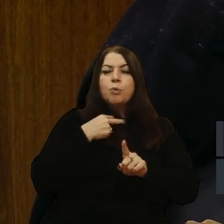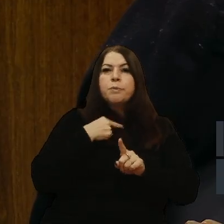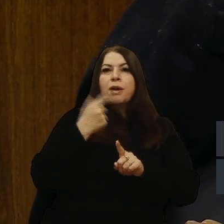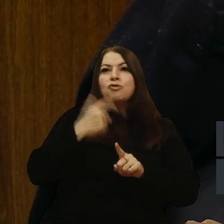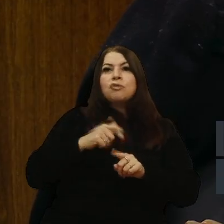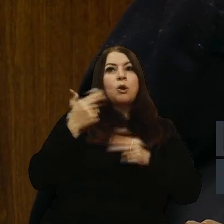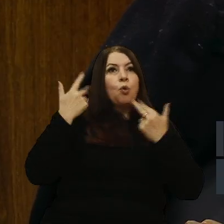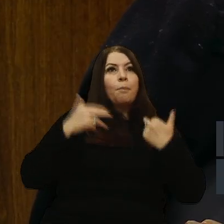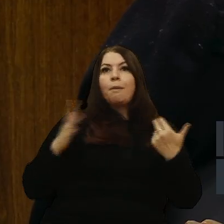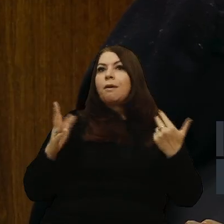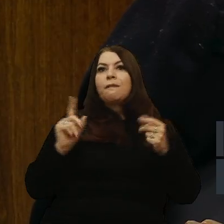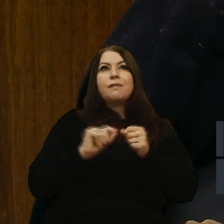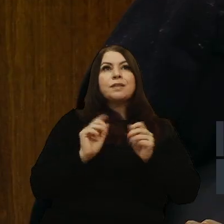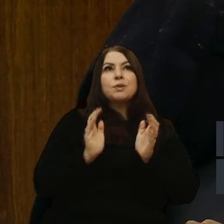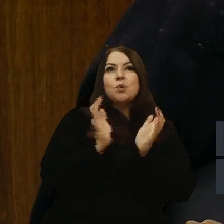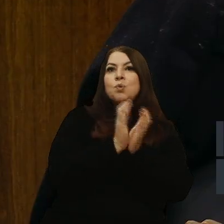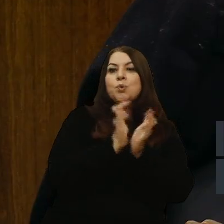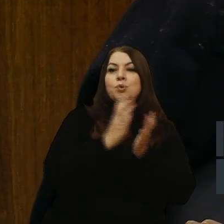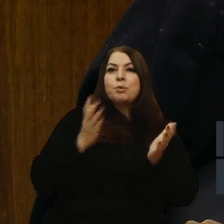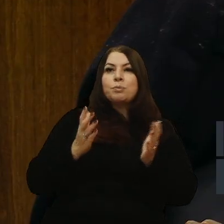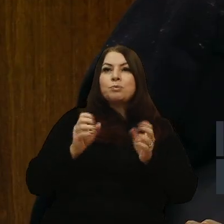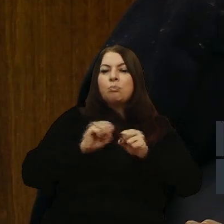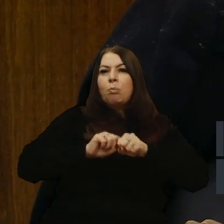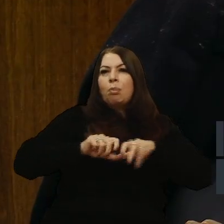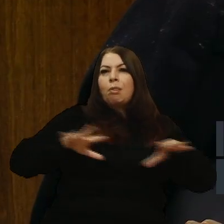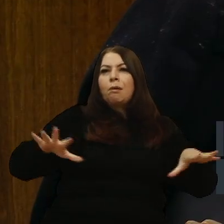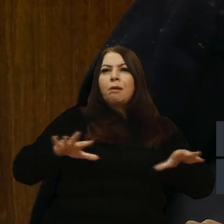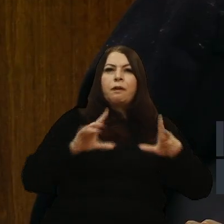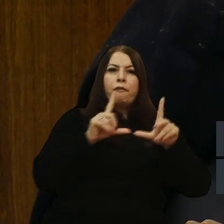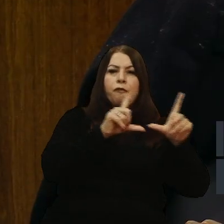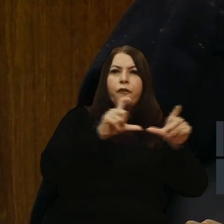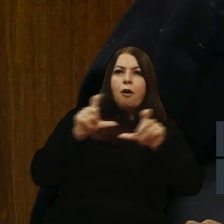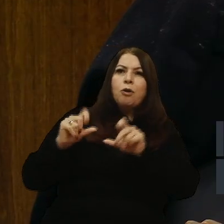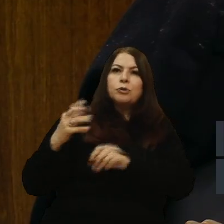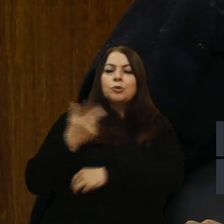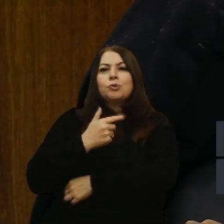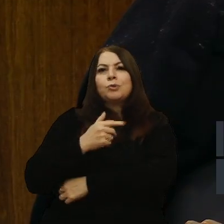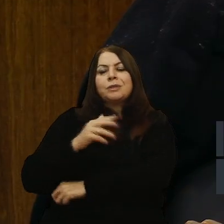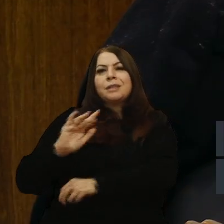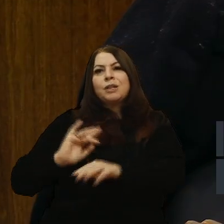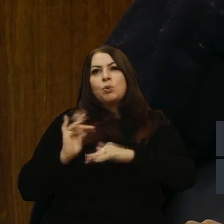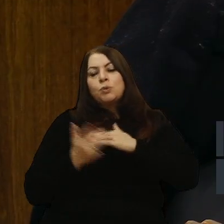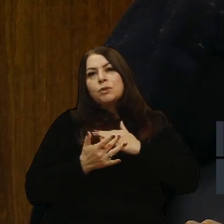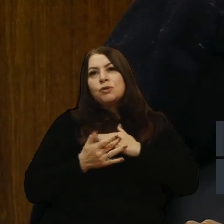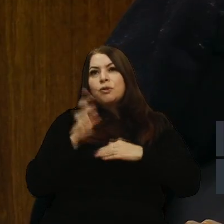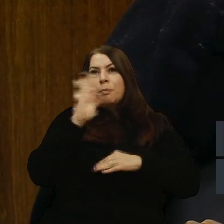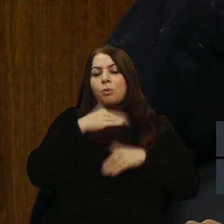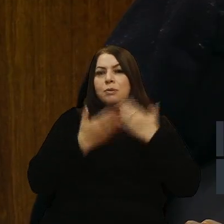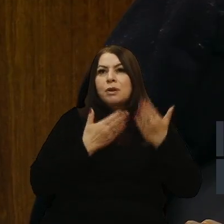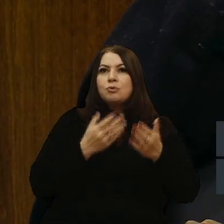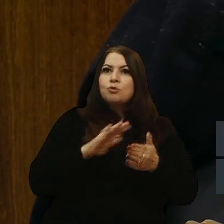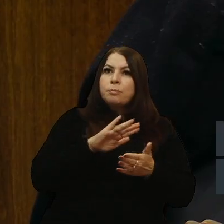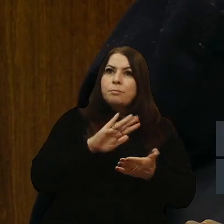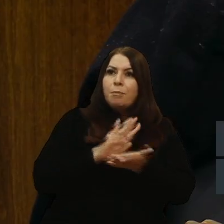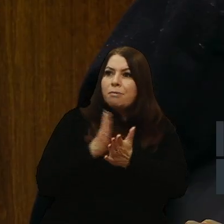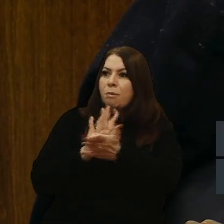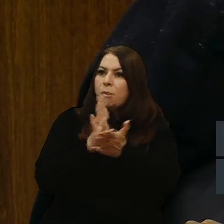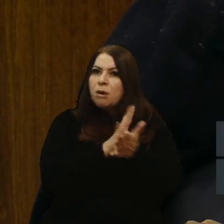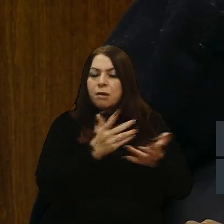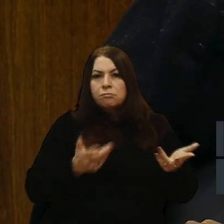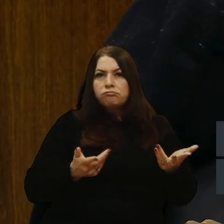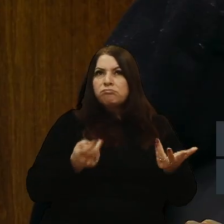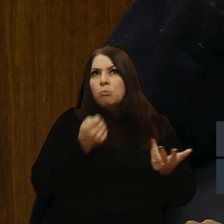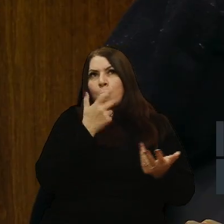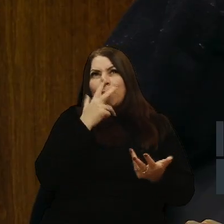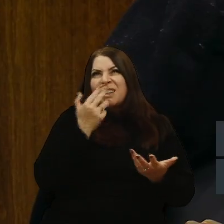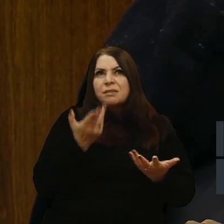que é normal, fazer em grupos, disseminarem fotos e tudo mais nas redes sociais de maus tratos, de morte, e